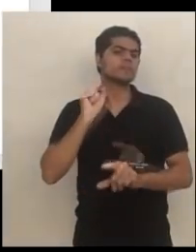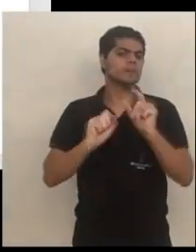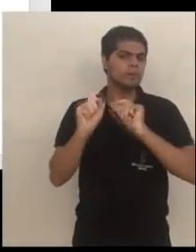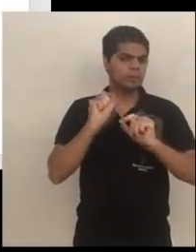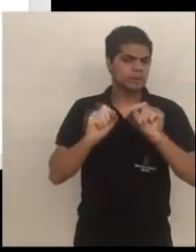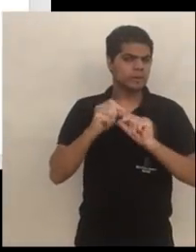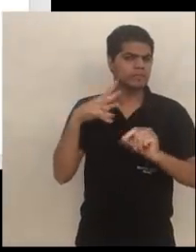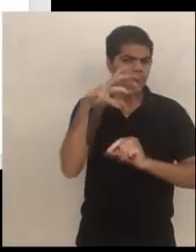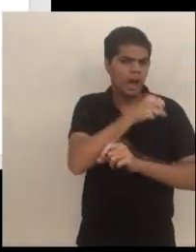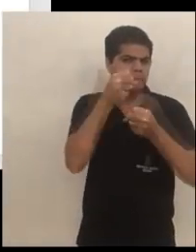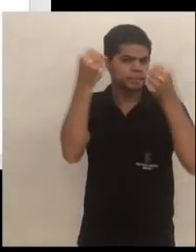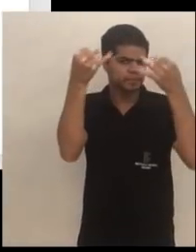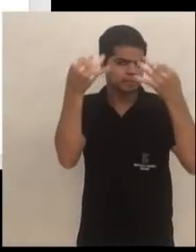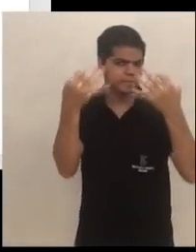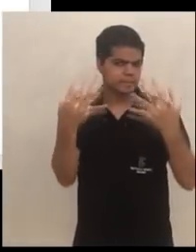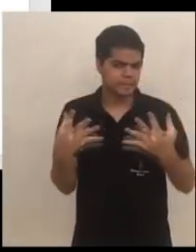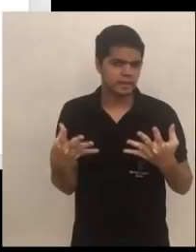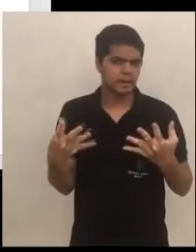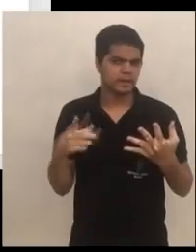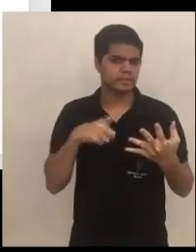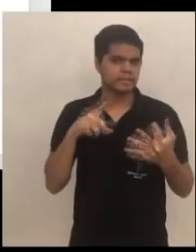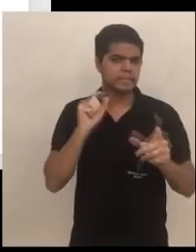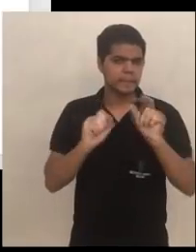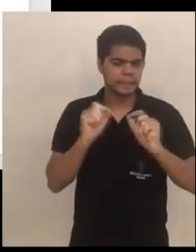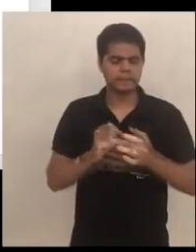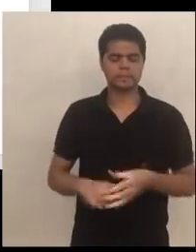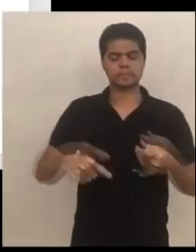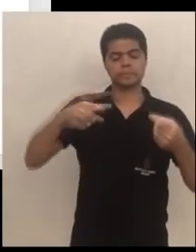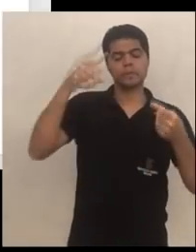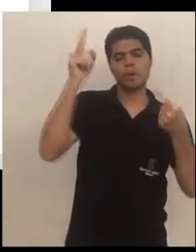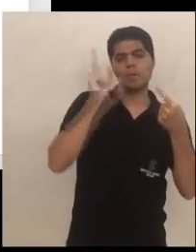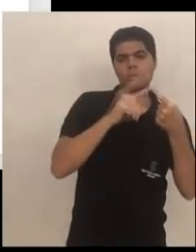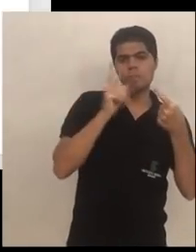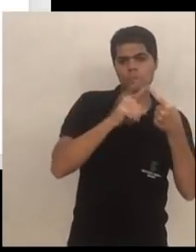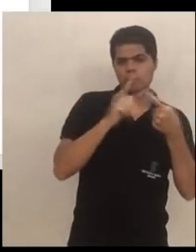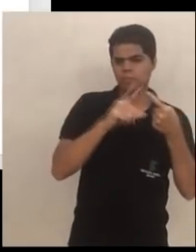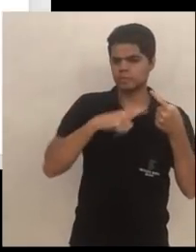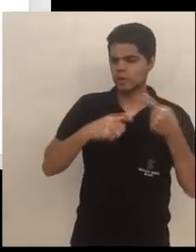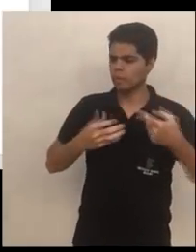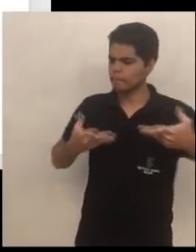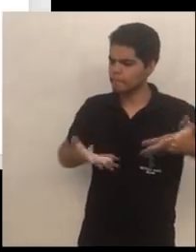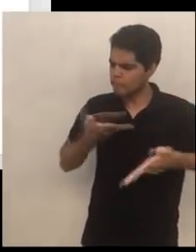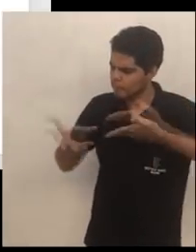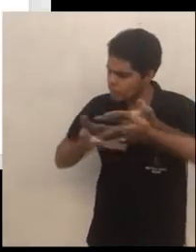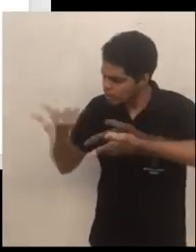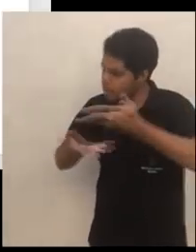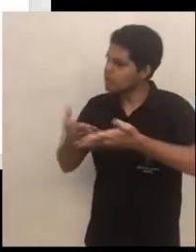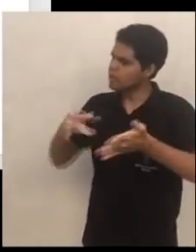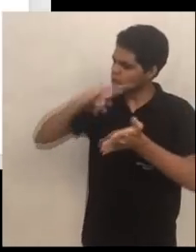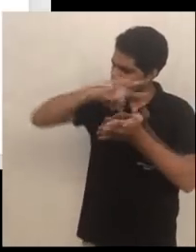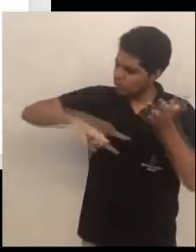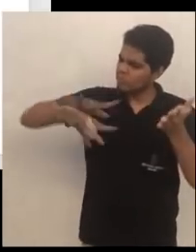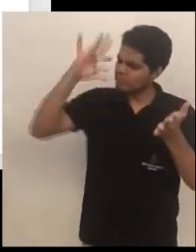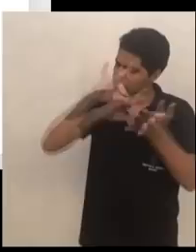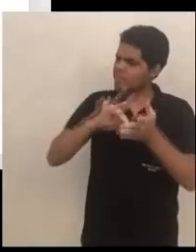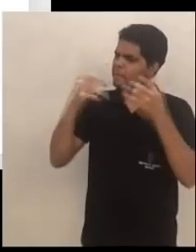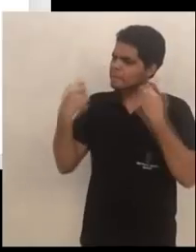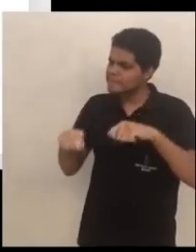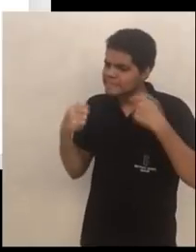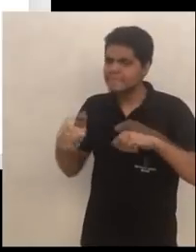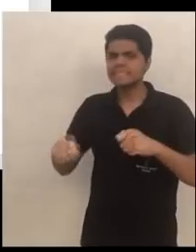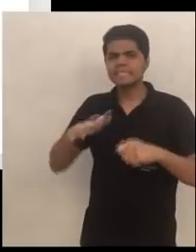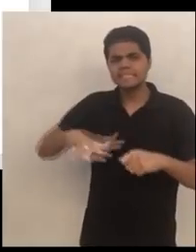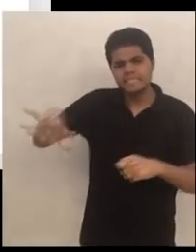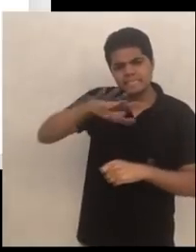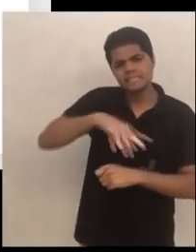bem rápida. Desafio 1, estimular a certificação dos mais de 600 mil agricultores familiares que a gente tem na